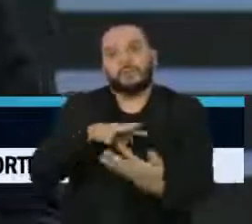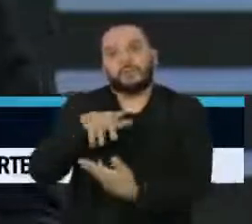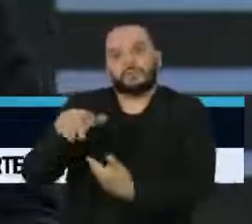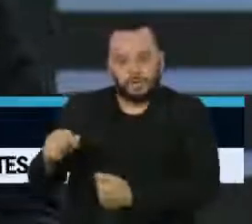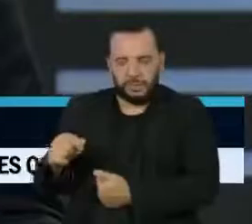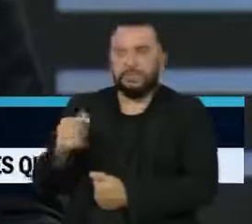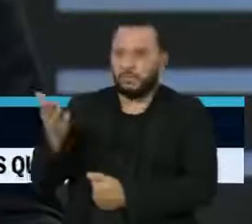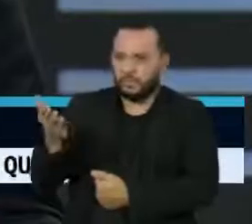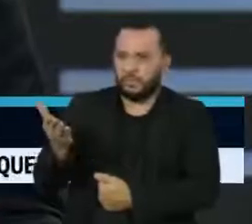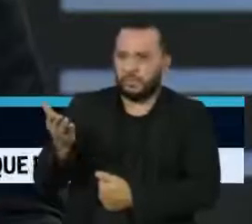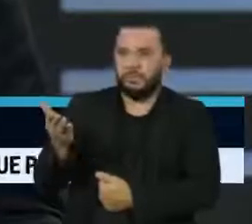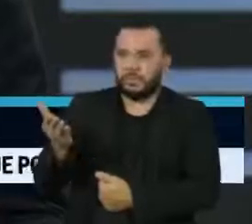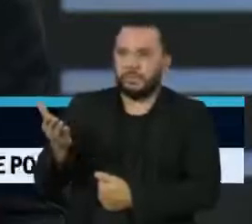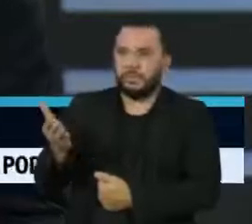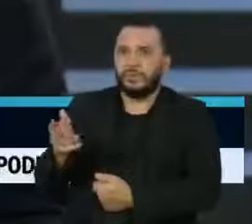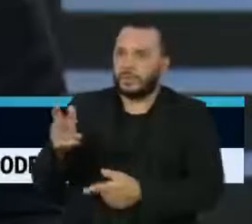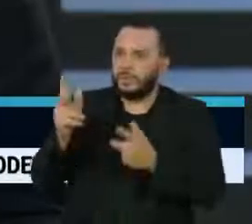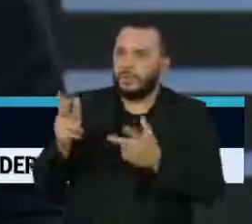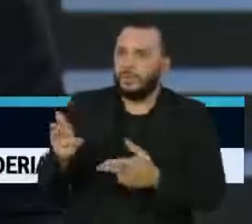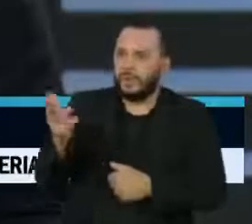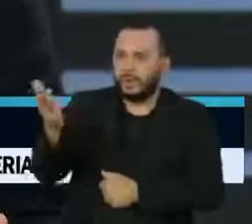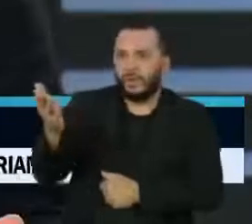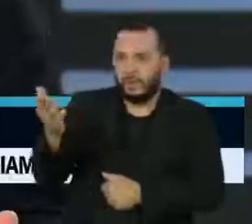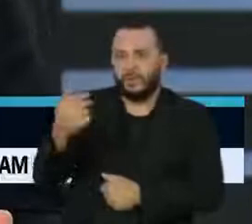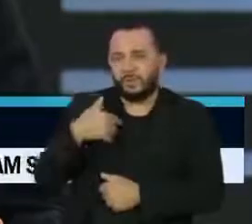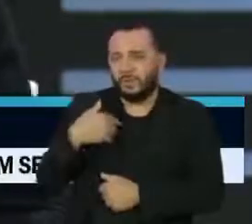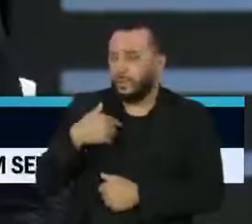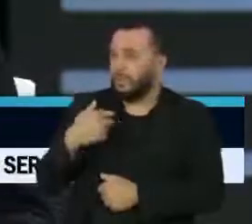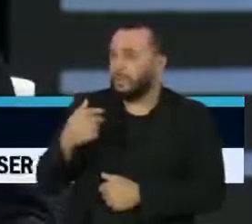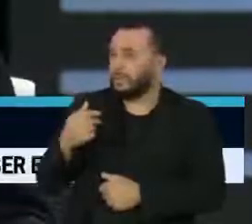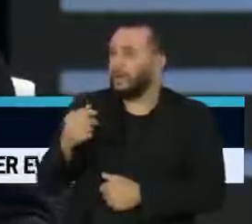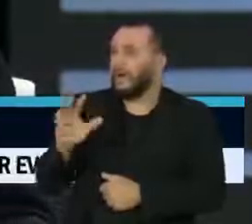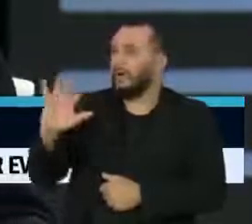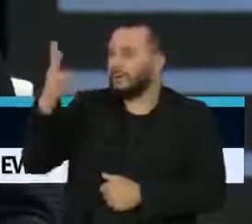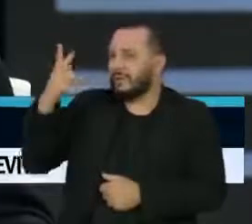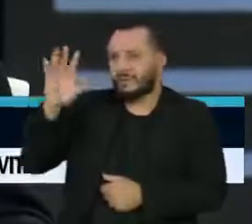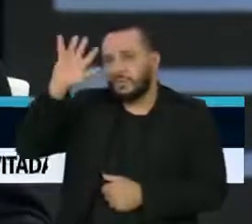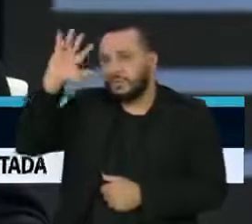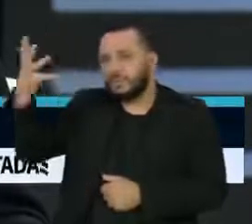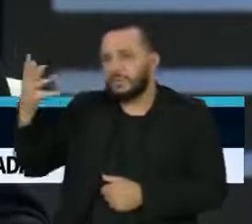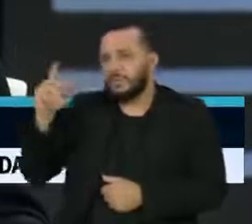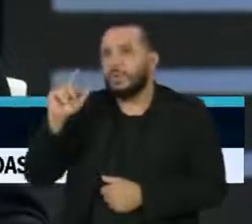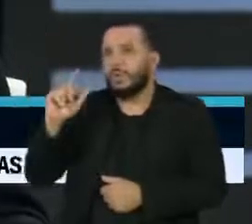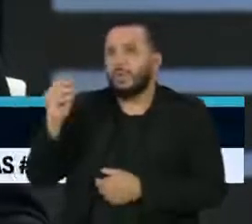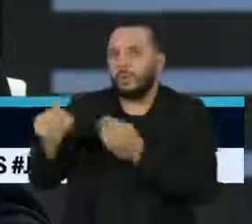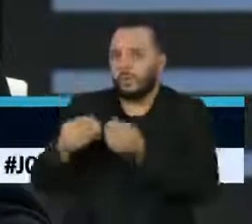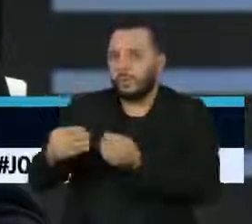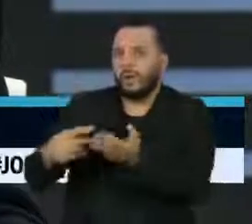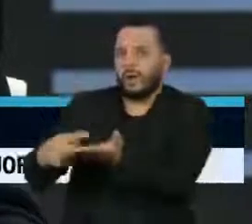predominado isso que uma parte da literatura diz, tem predominado as soluções via